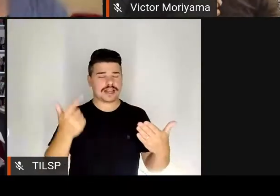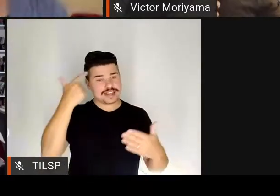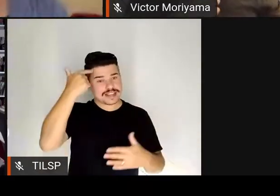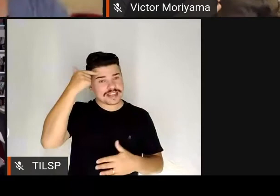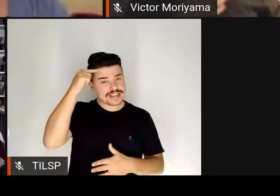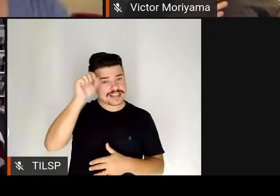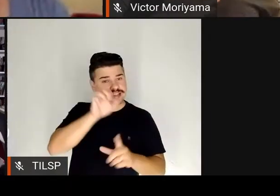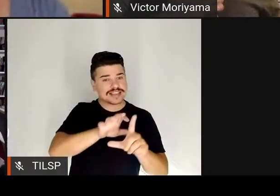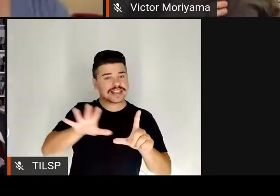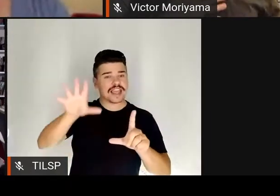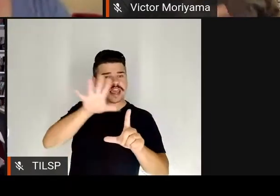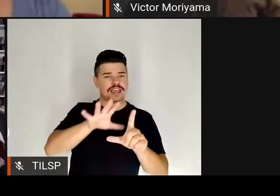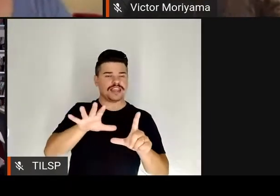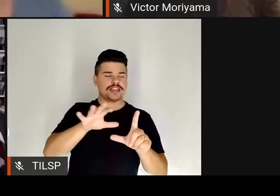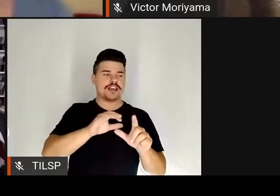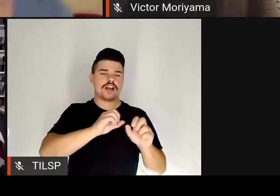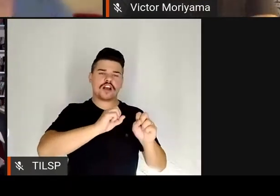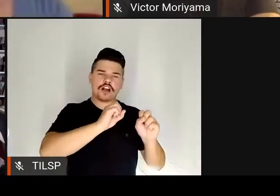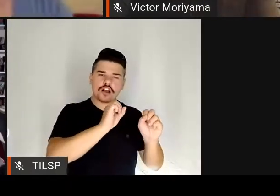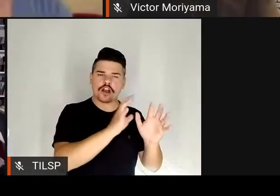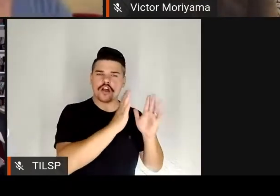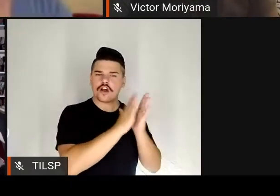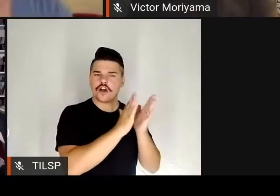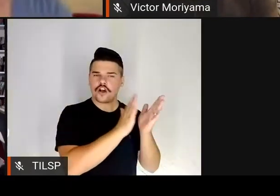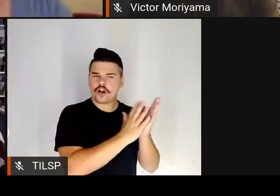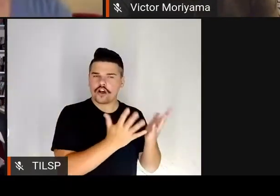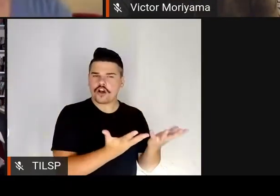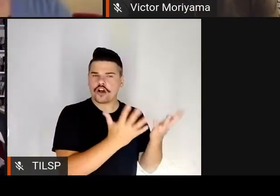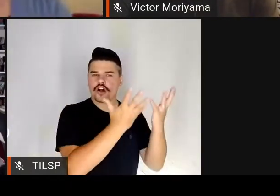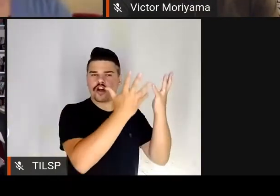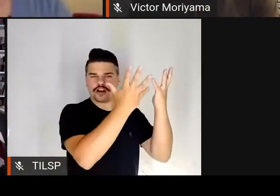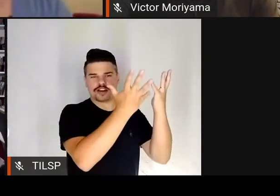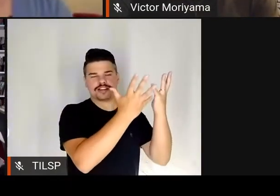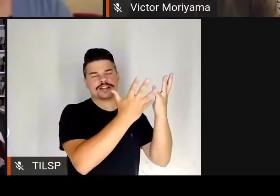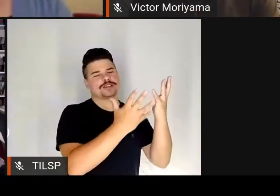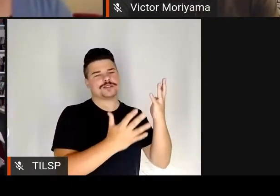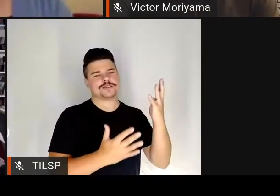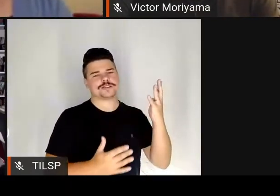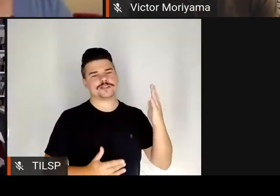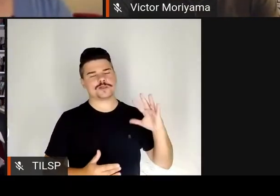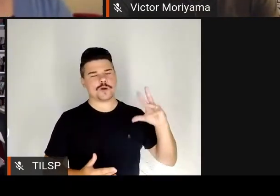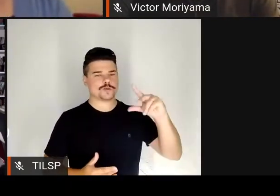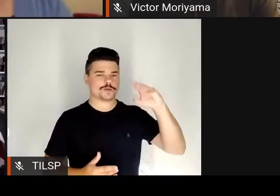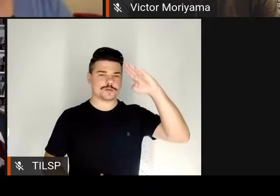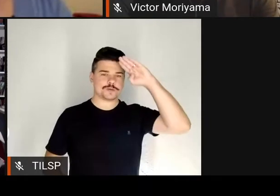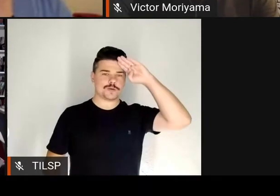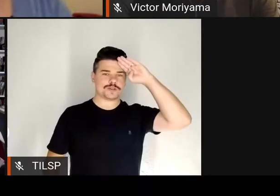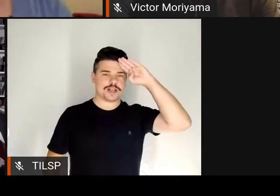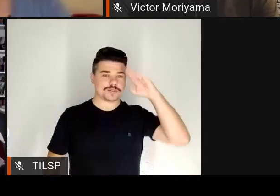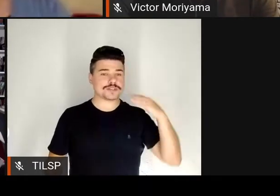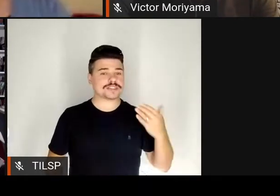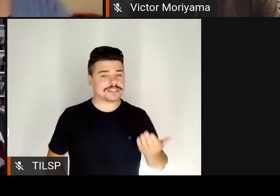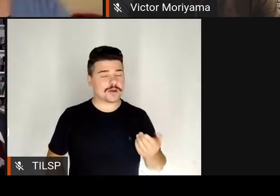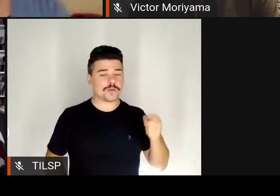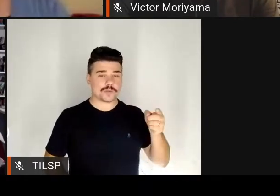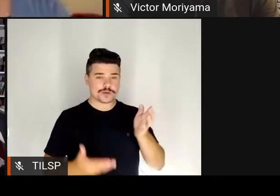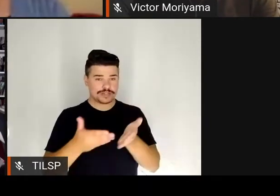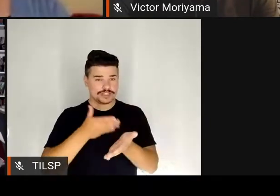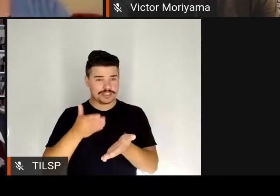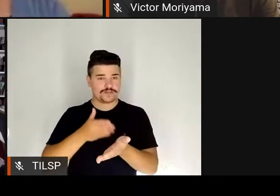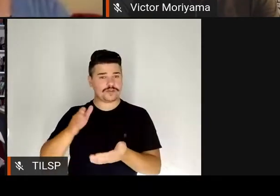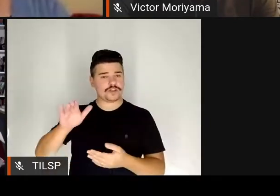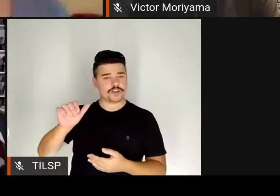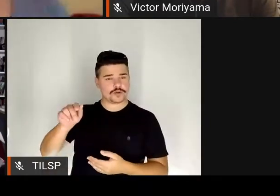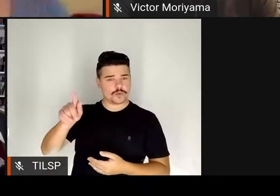glória e honra dos soldados. Né? E daí, nesse livro, o Junger alarga um pouco o